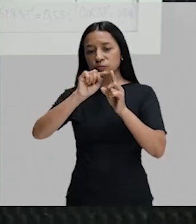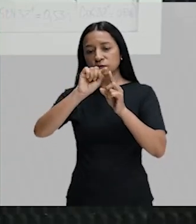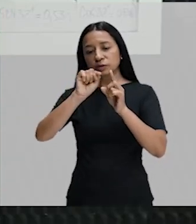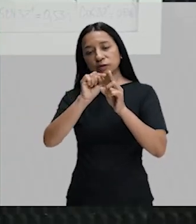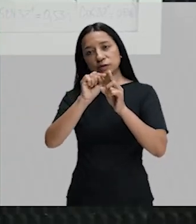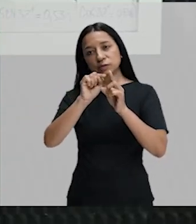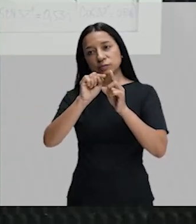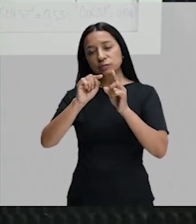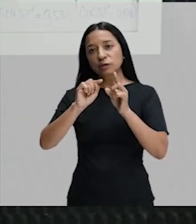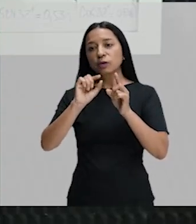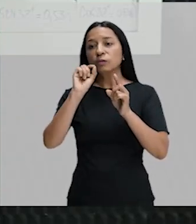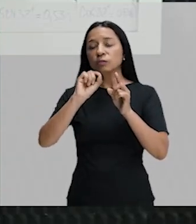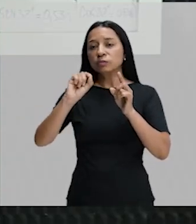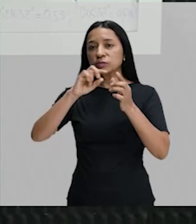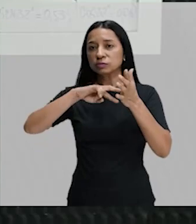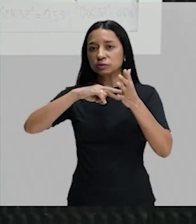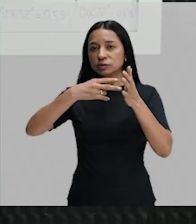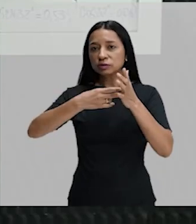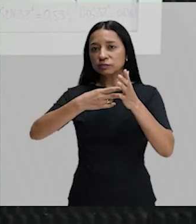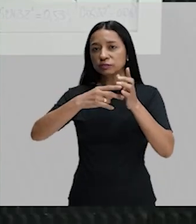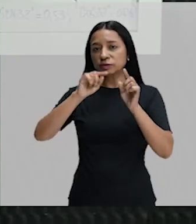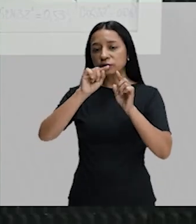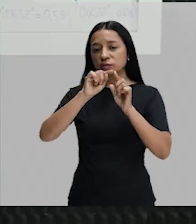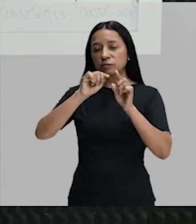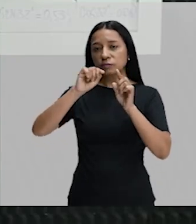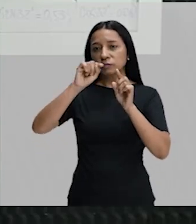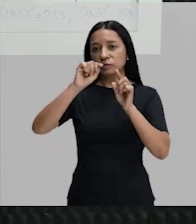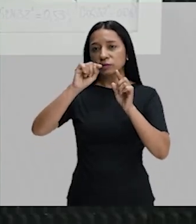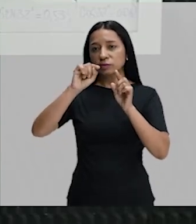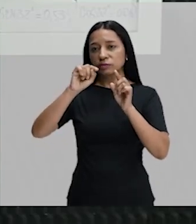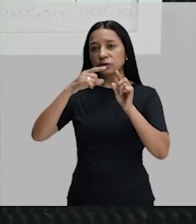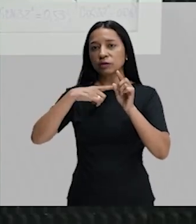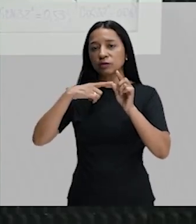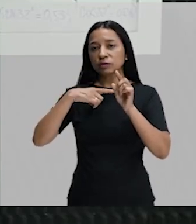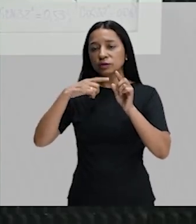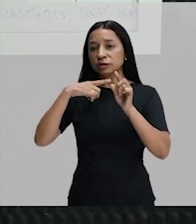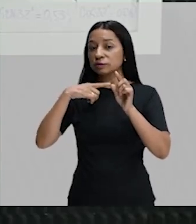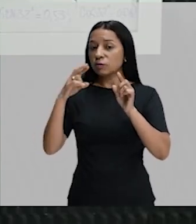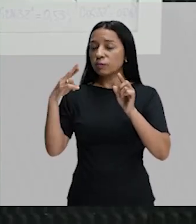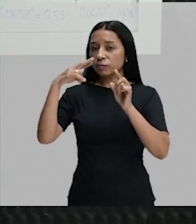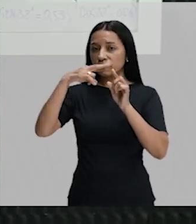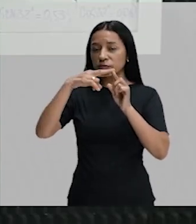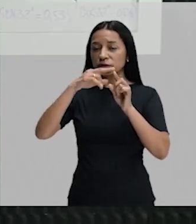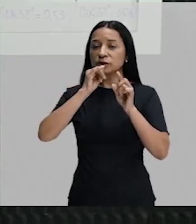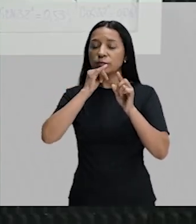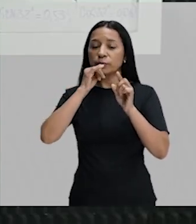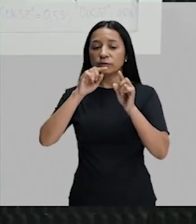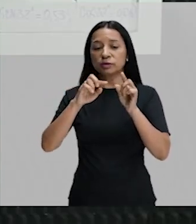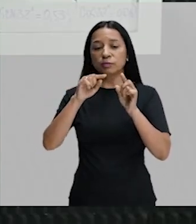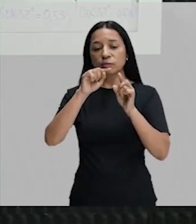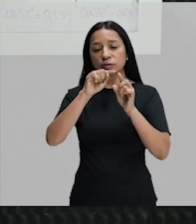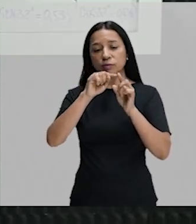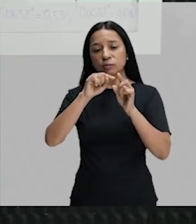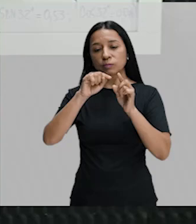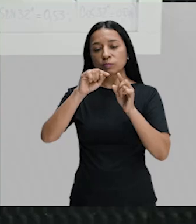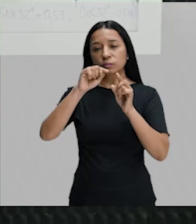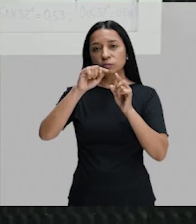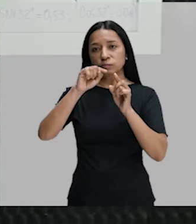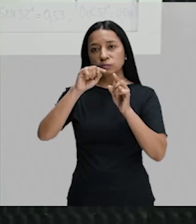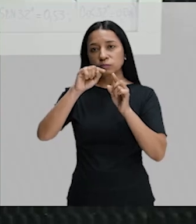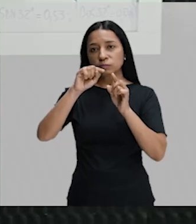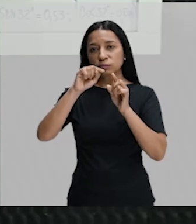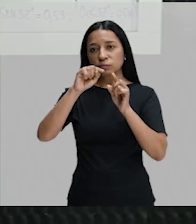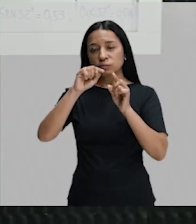é o cateto oposto? Você tem que primeiro pegar um ângulo de referência. Então, vamos supor que seja esse ângulo bem aqui, o meu ângulo de referência.